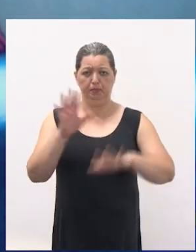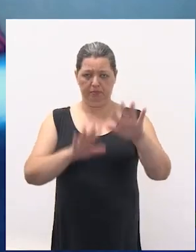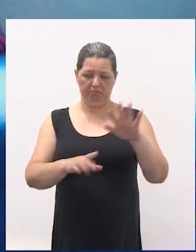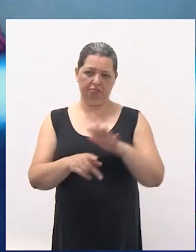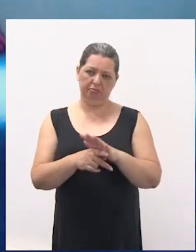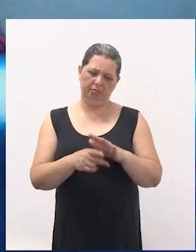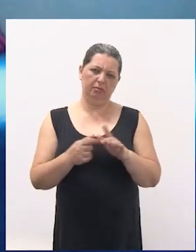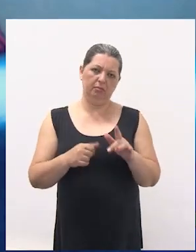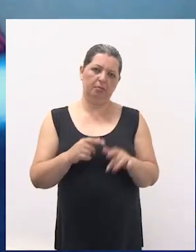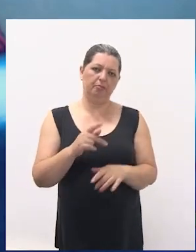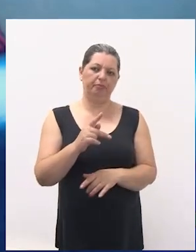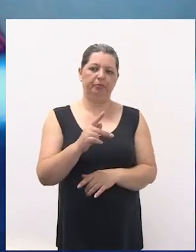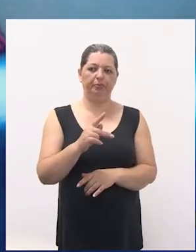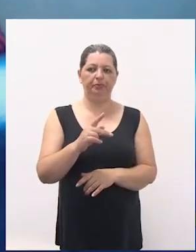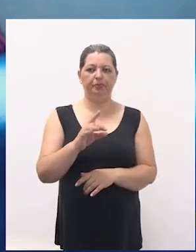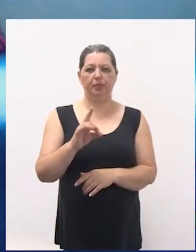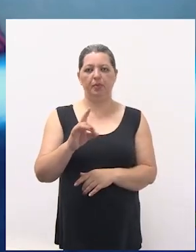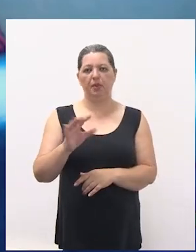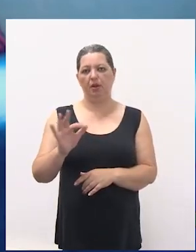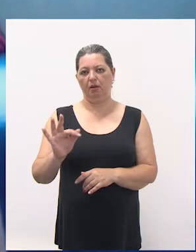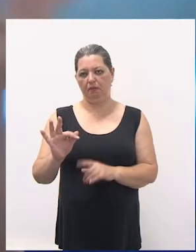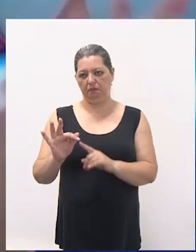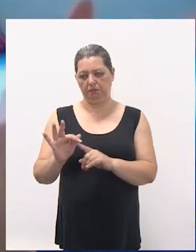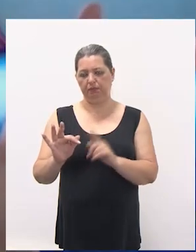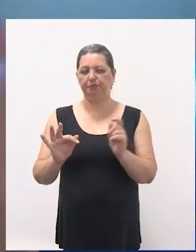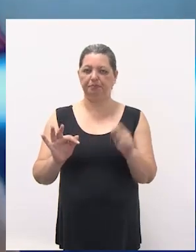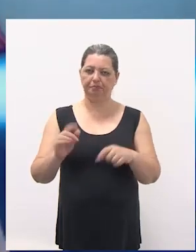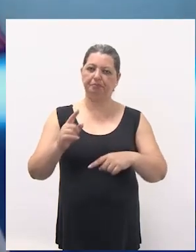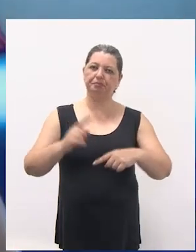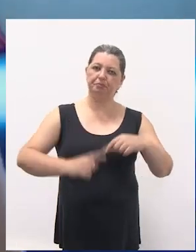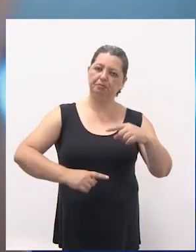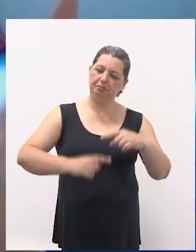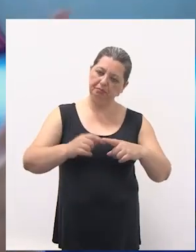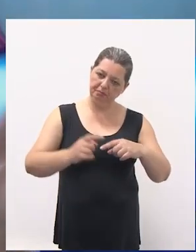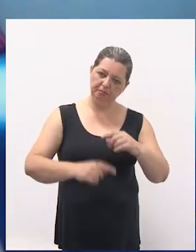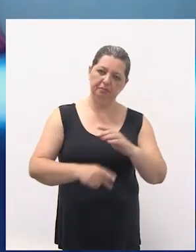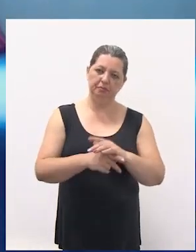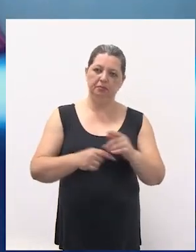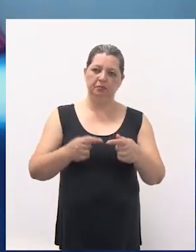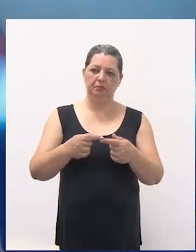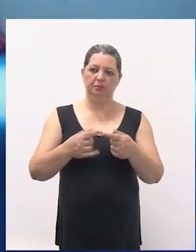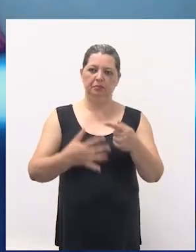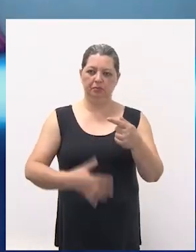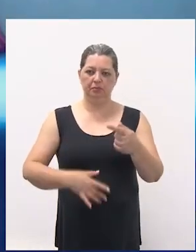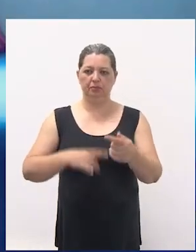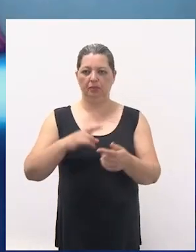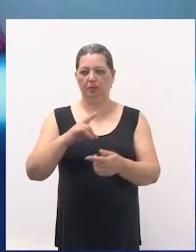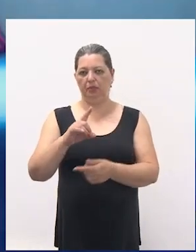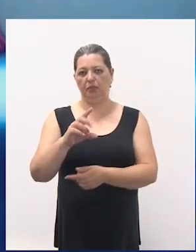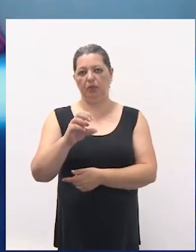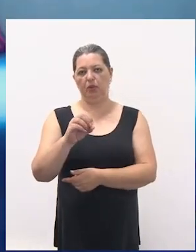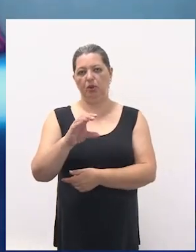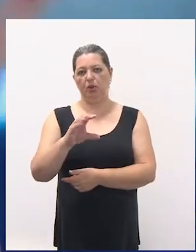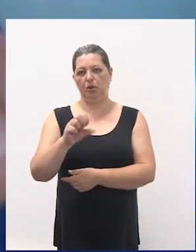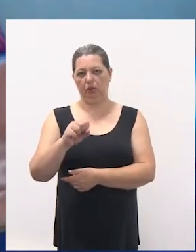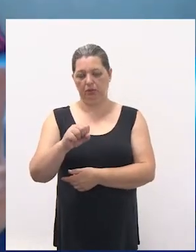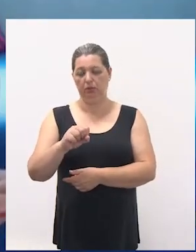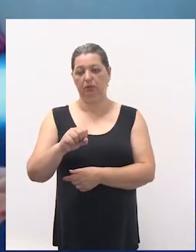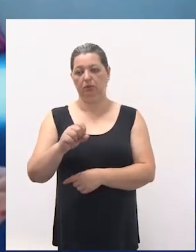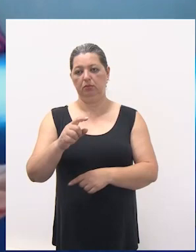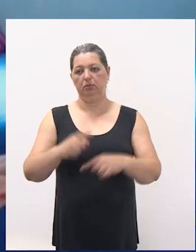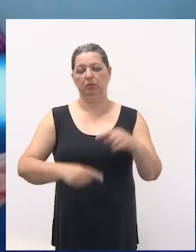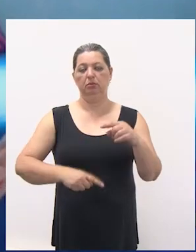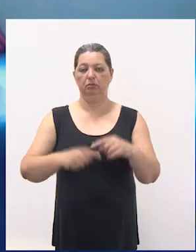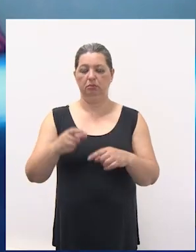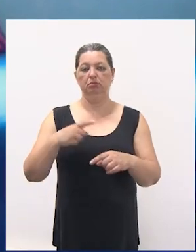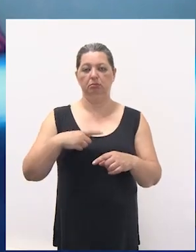exemplo, do PDF, a gente pode ter o material em Google Docs, lá no nosso Google Drive. Então, o material está em Google